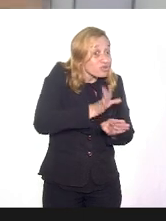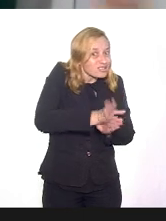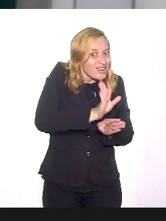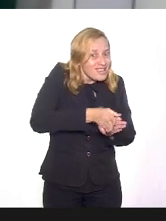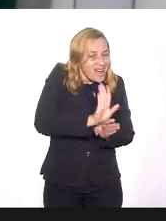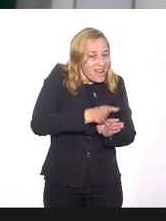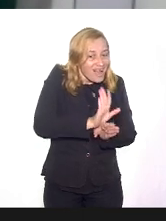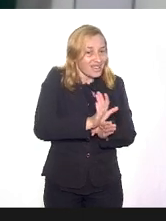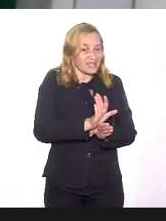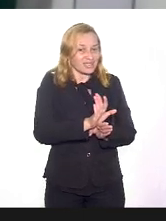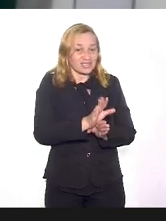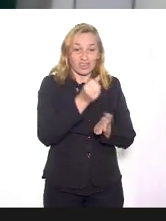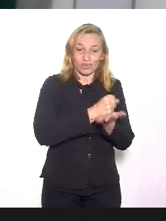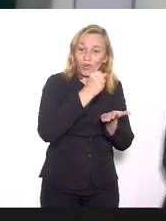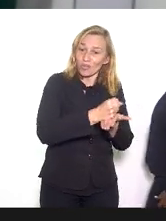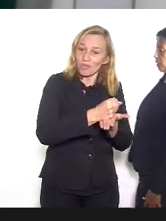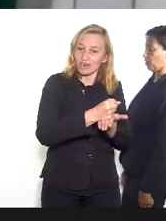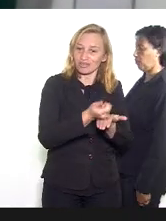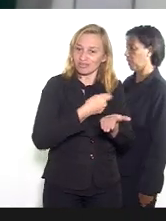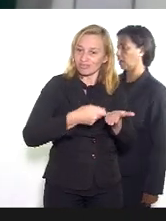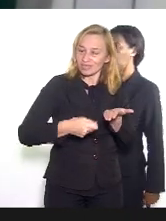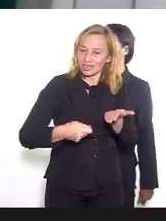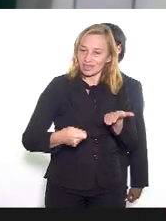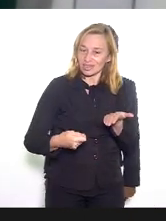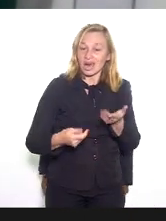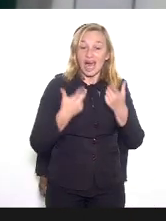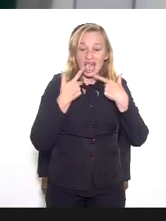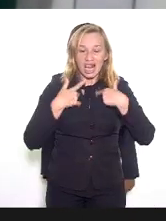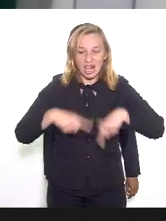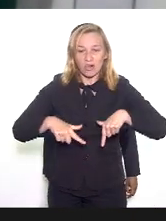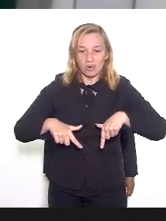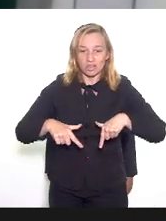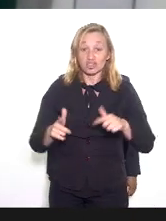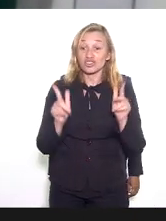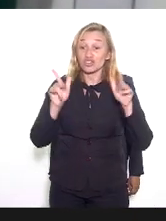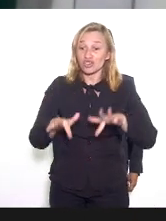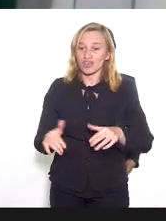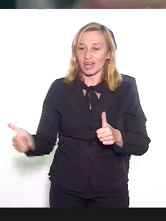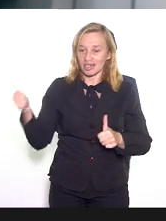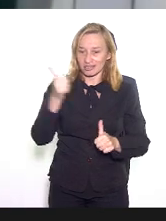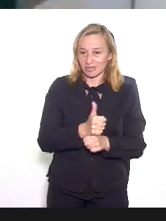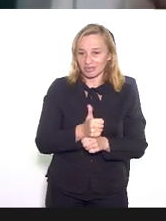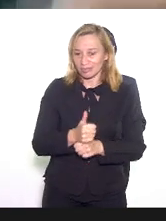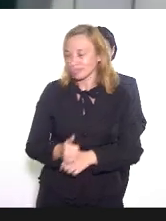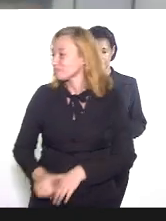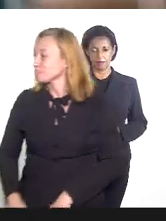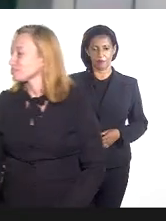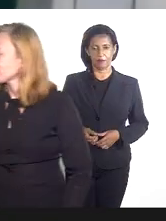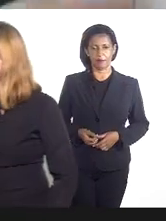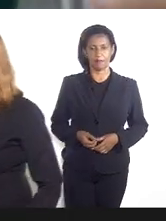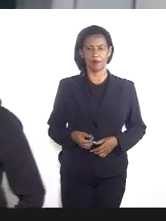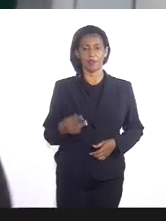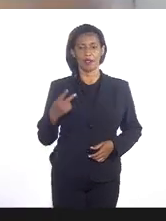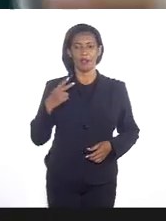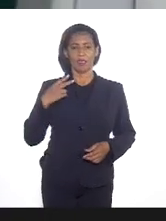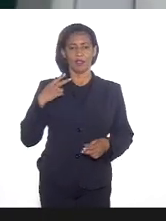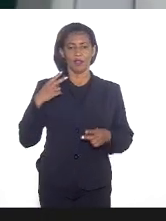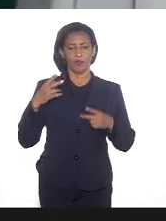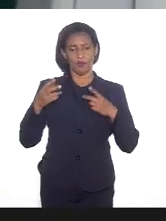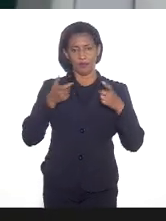a subscrição desse documento, mesmo em língua estrangeira, sob o pretexto de alguns assessores